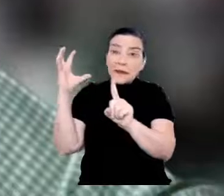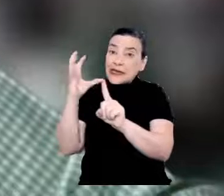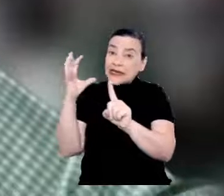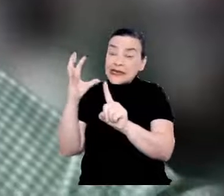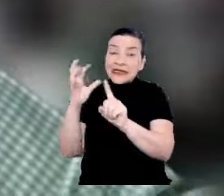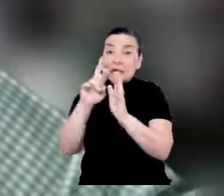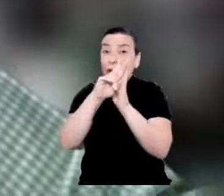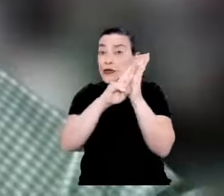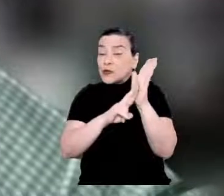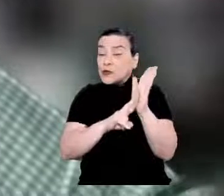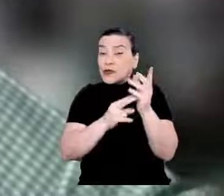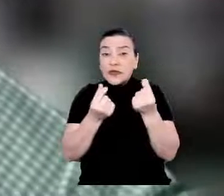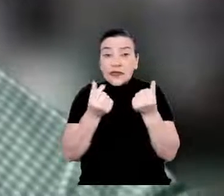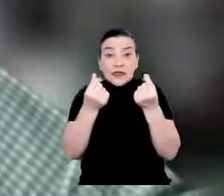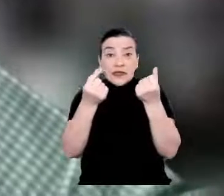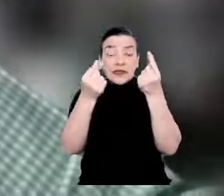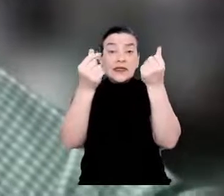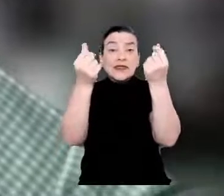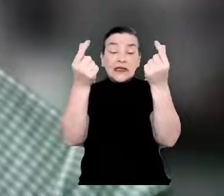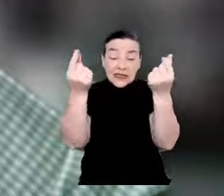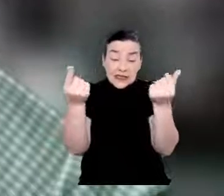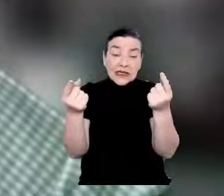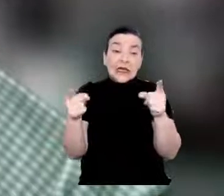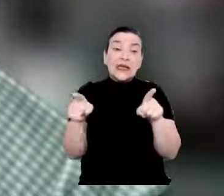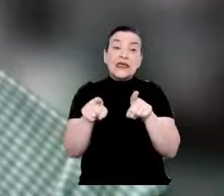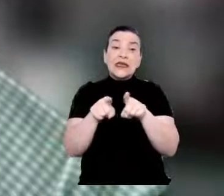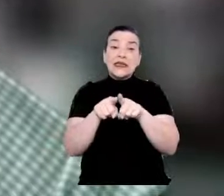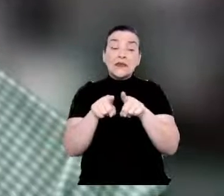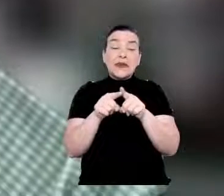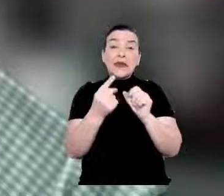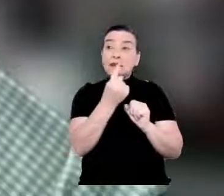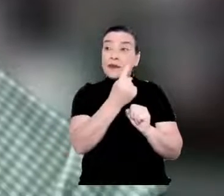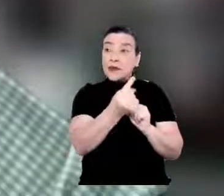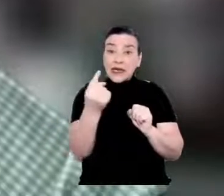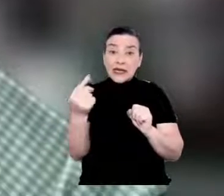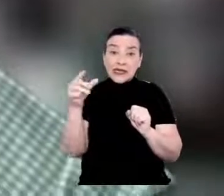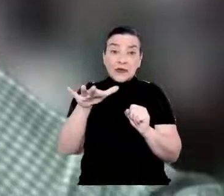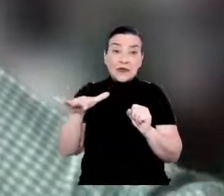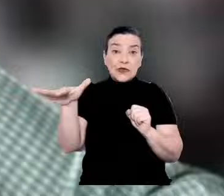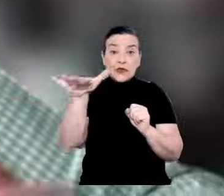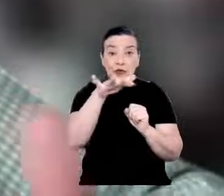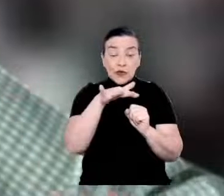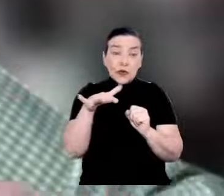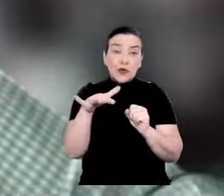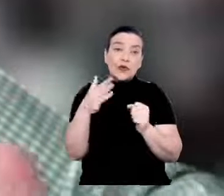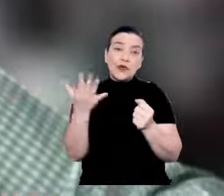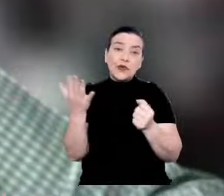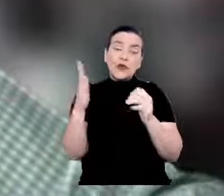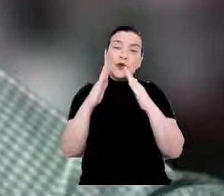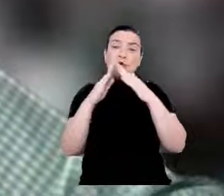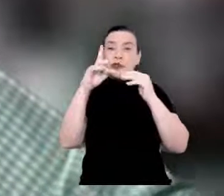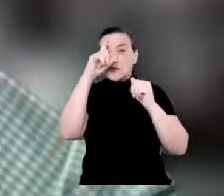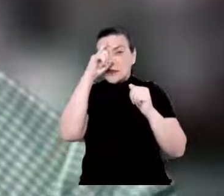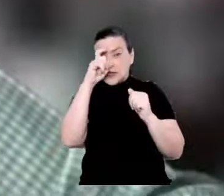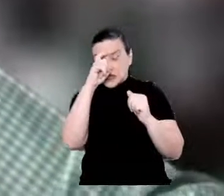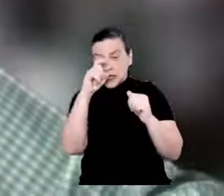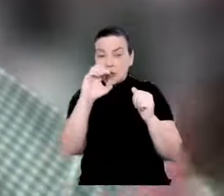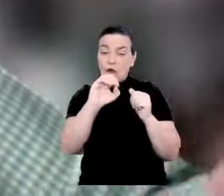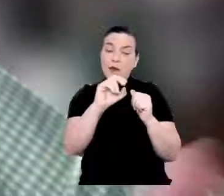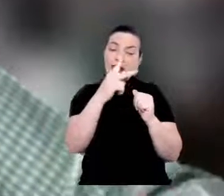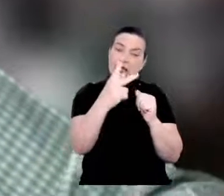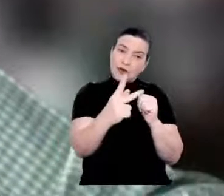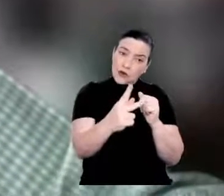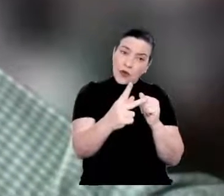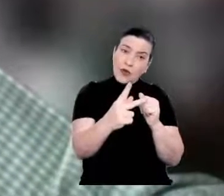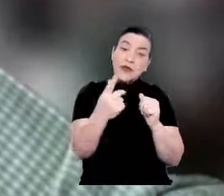financeiro, considerável para cada uma das partes do sistema, hospital, operadores, etc. E,